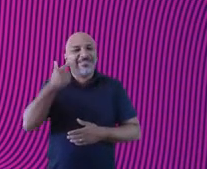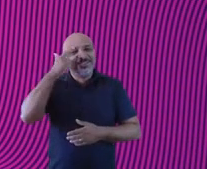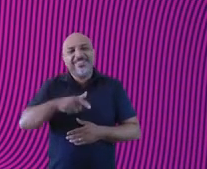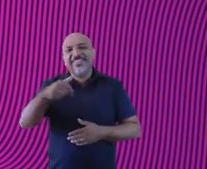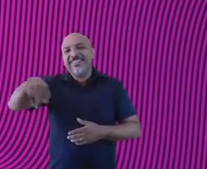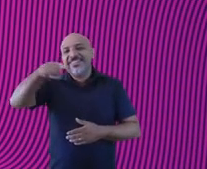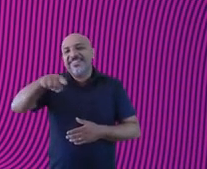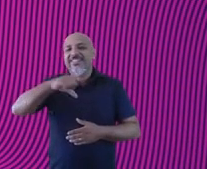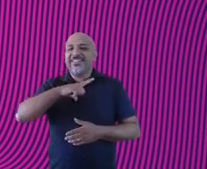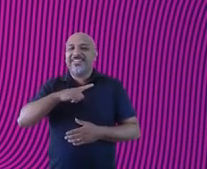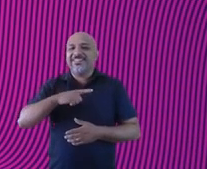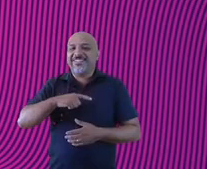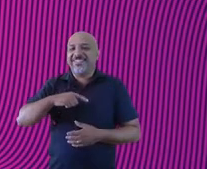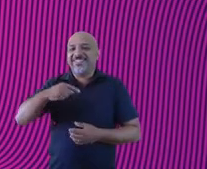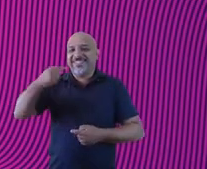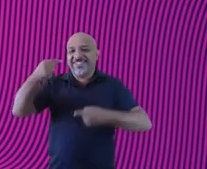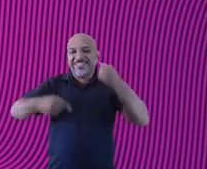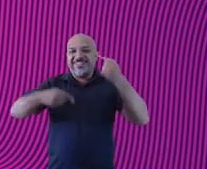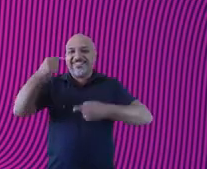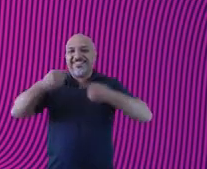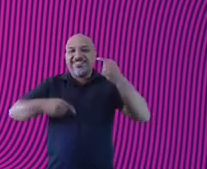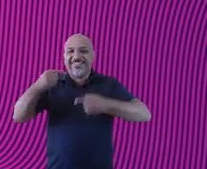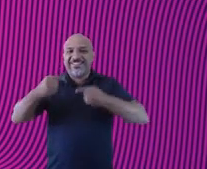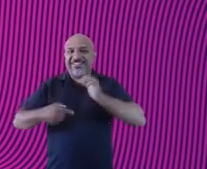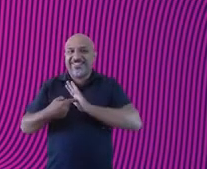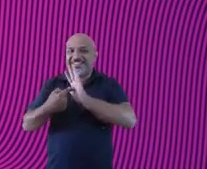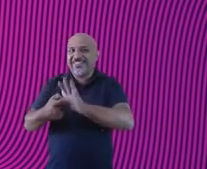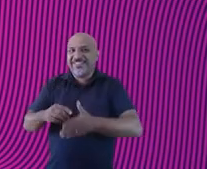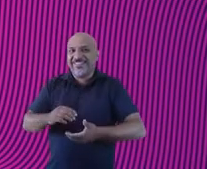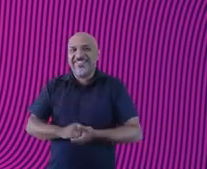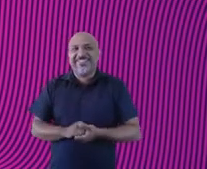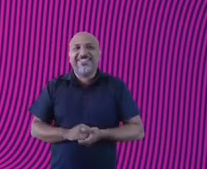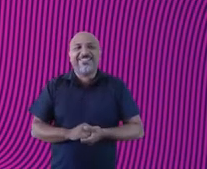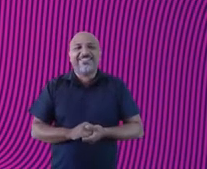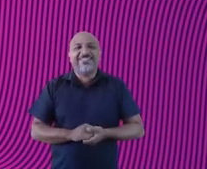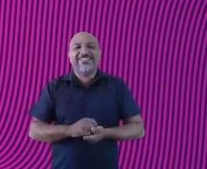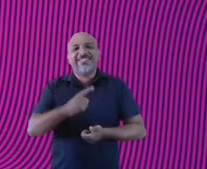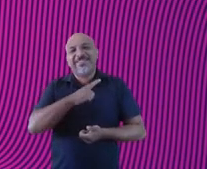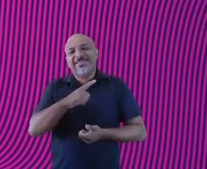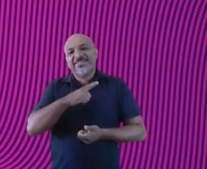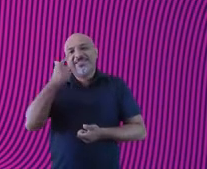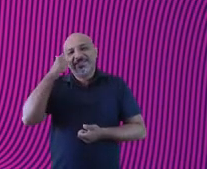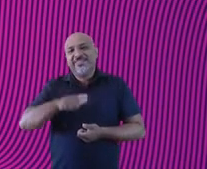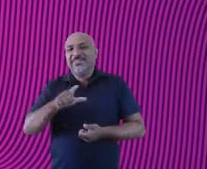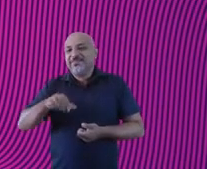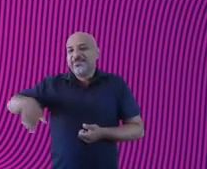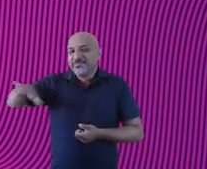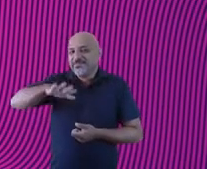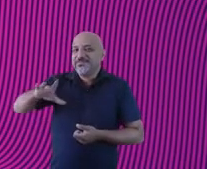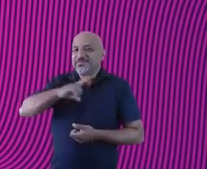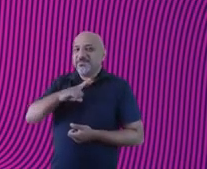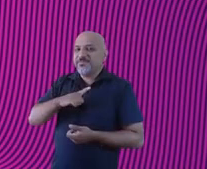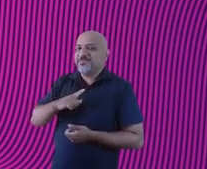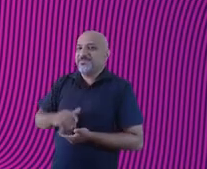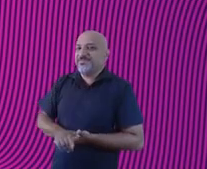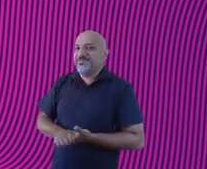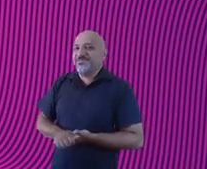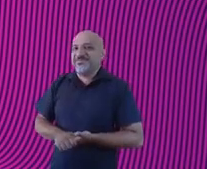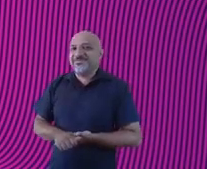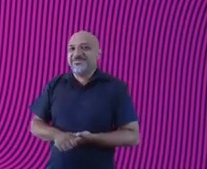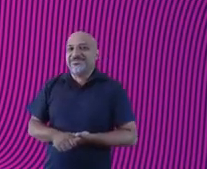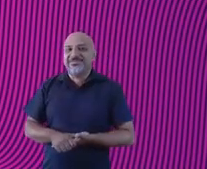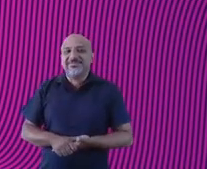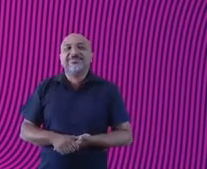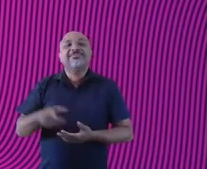gente discutir é justamente o que o Paulo tinha colocado, a questão de você optar por um segundo transplante